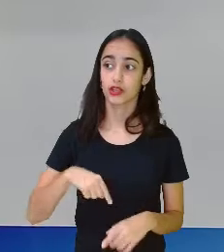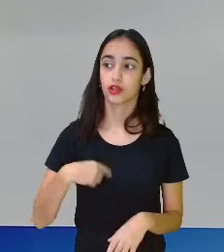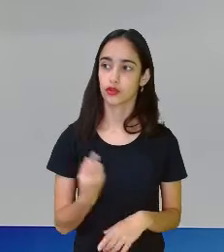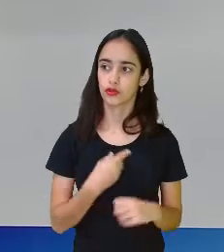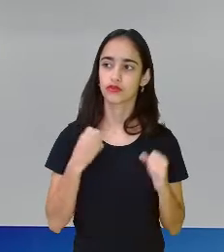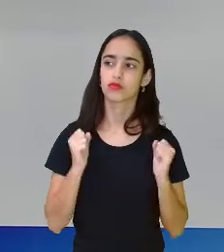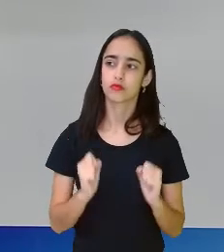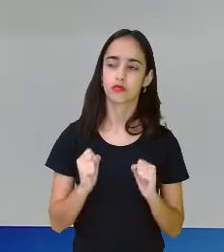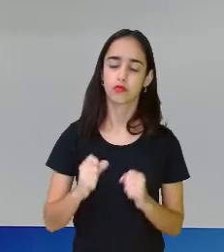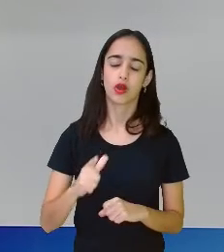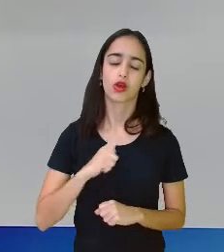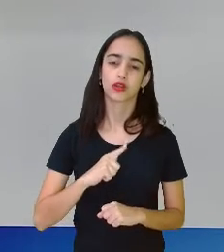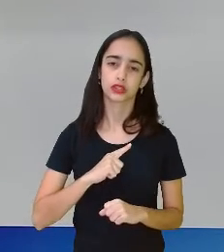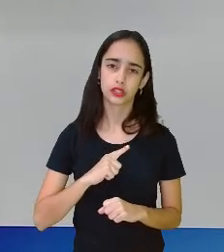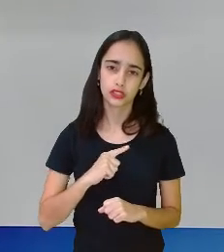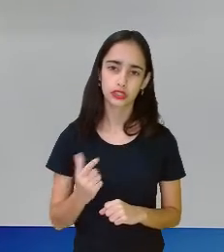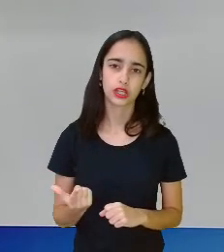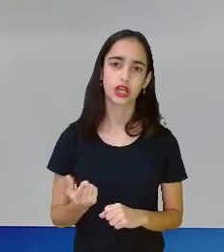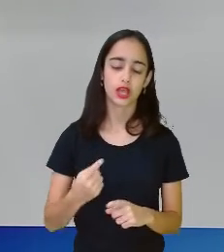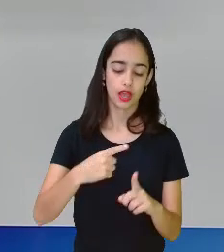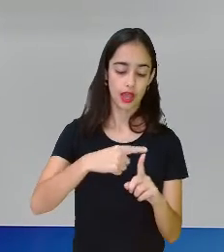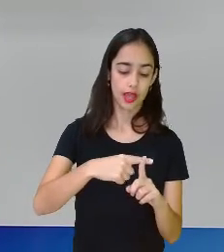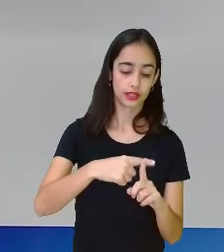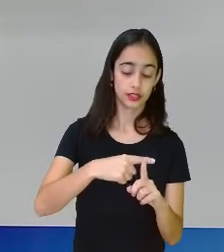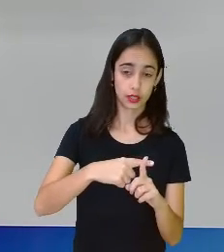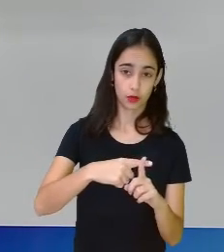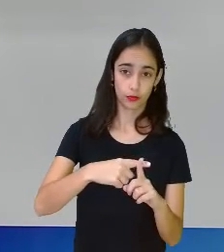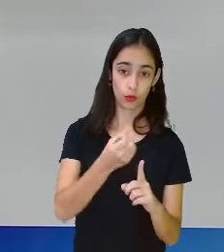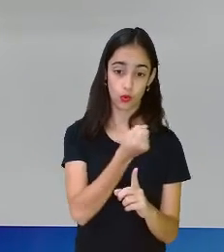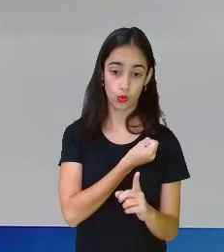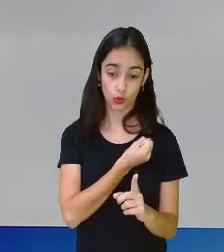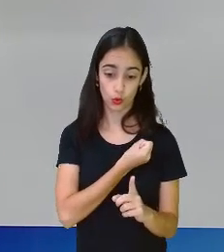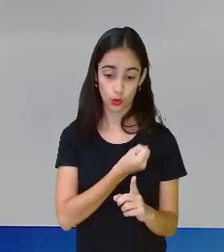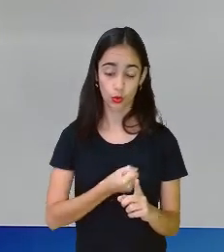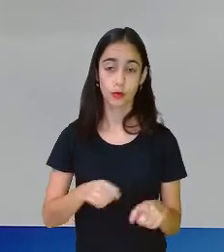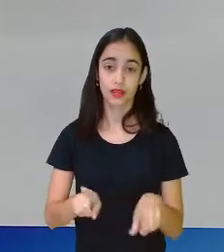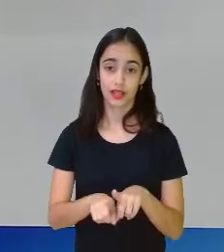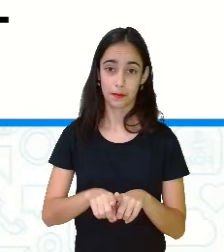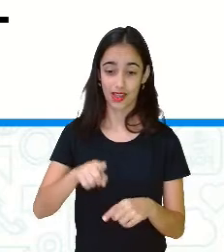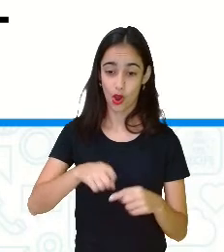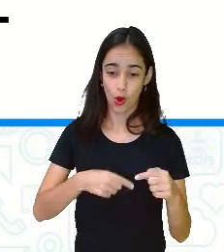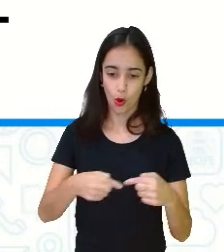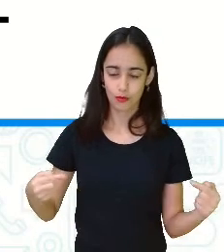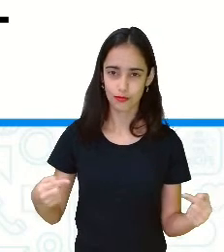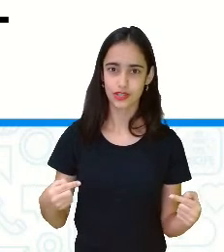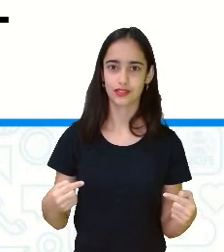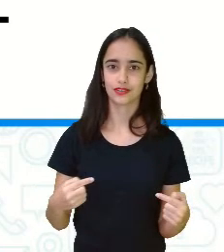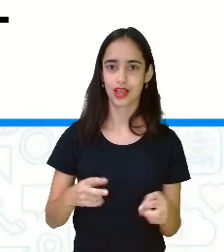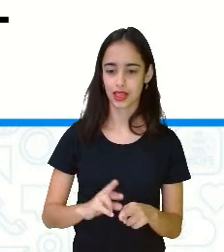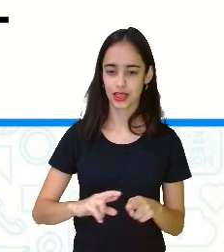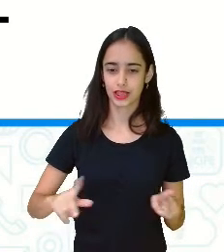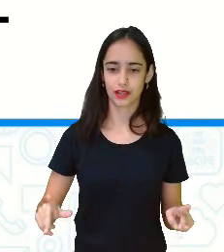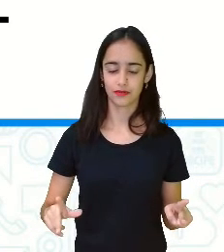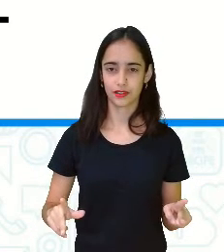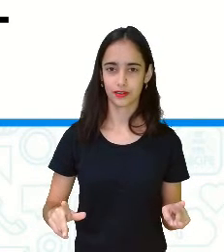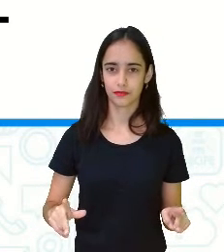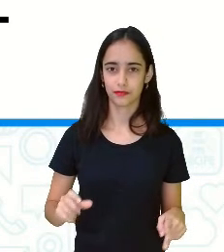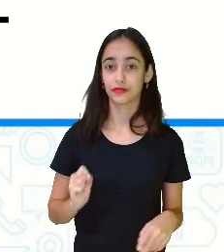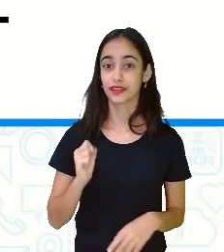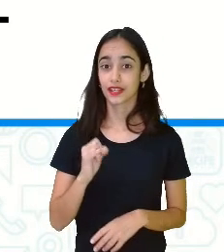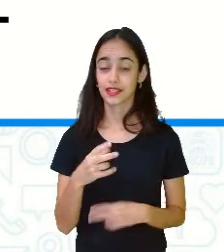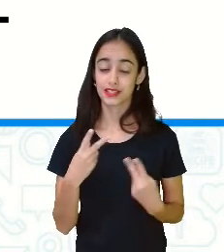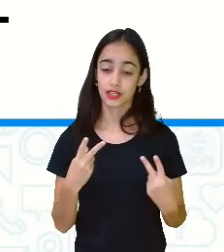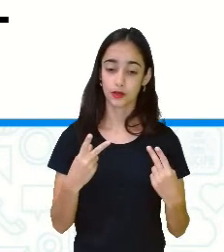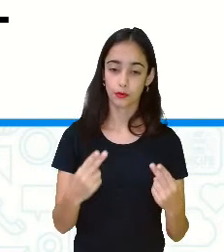números e produtos diferentes. Tranquilo? Quando é igual é um pouco mais fácil de você resolver,